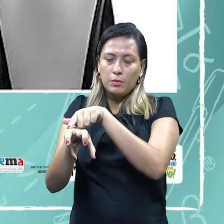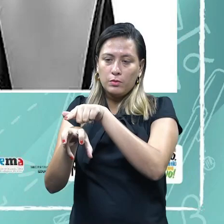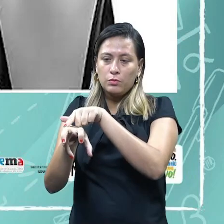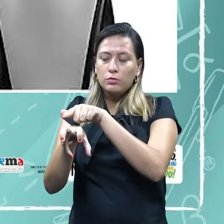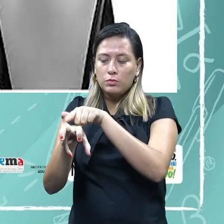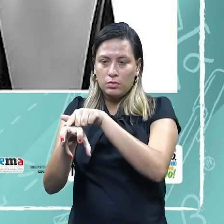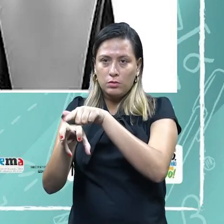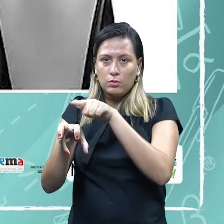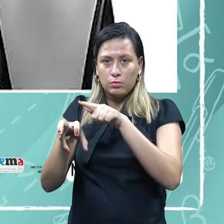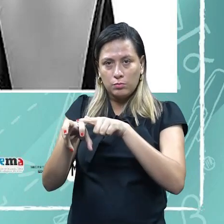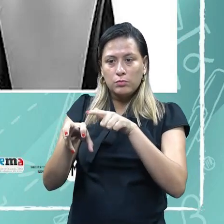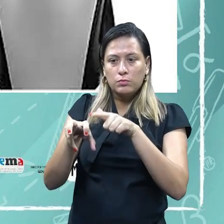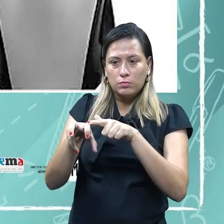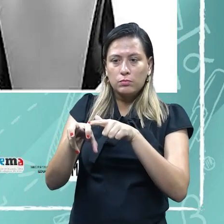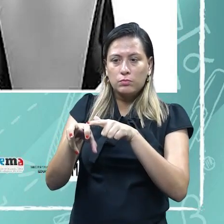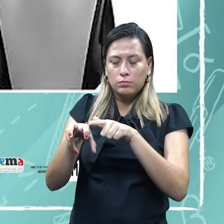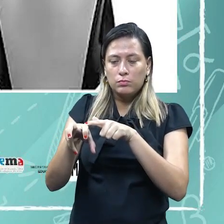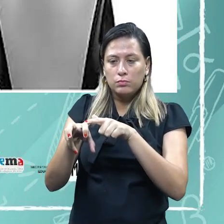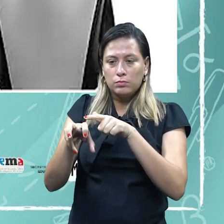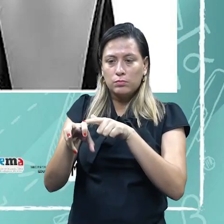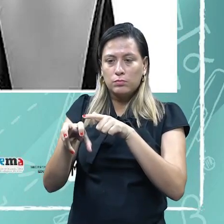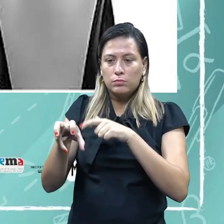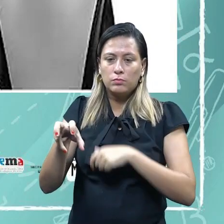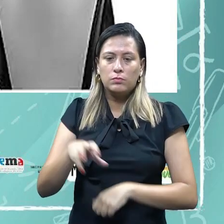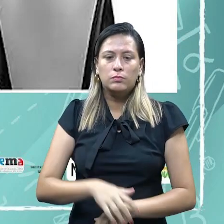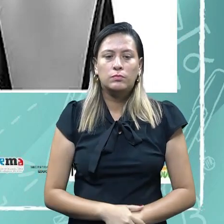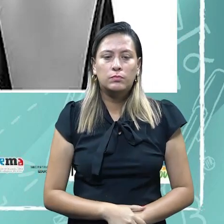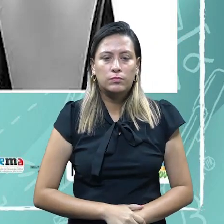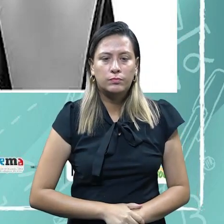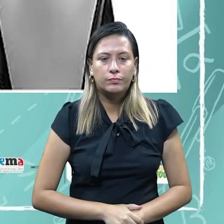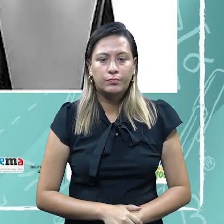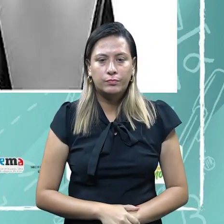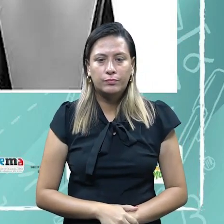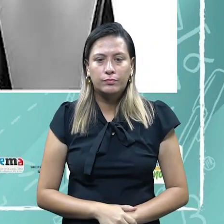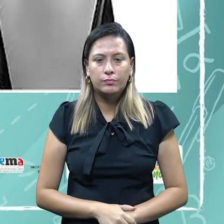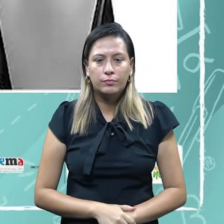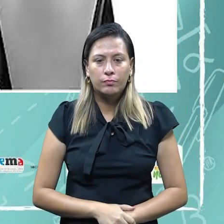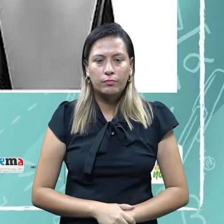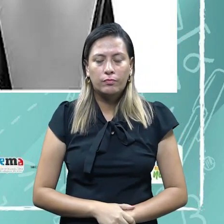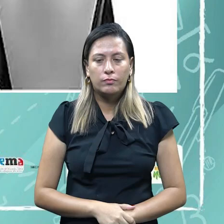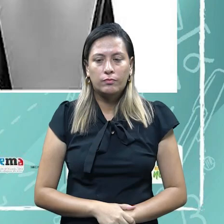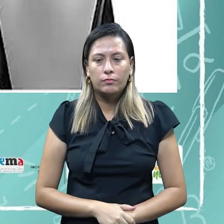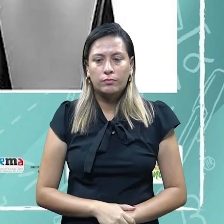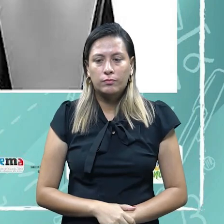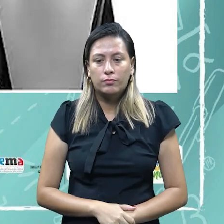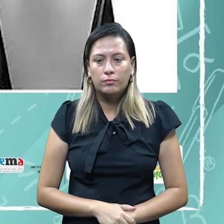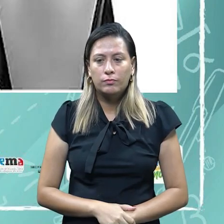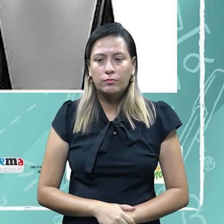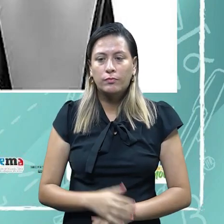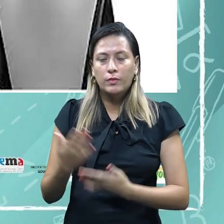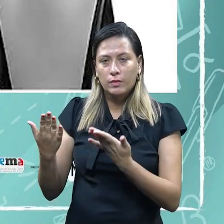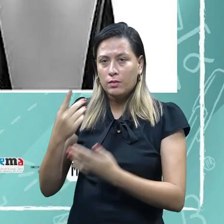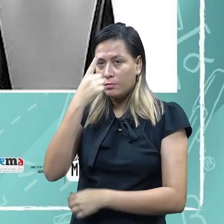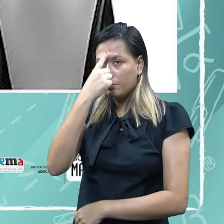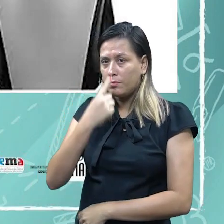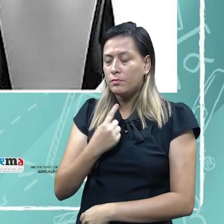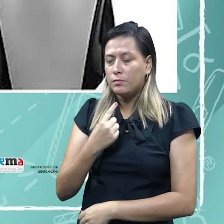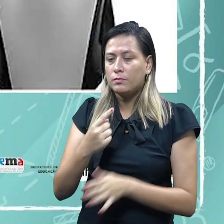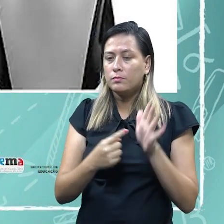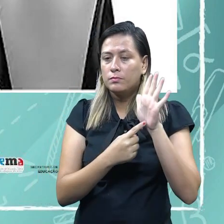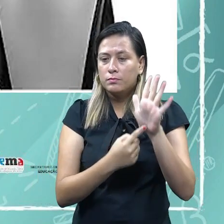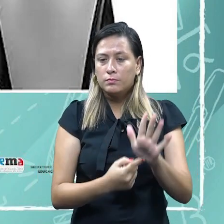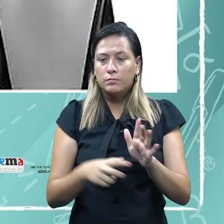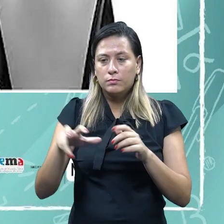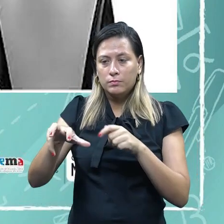que já é bem conhecido de quem trabalha nessa área. Quem não trabalha na área, quem tem dificuldade, aqui